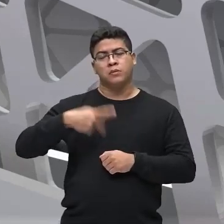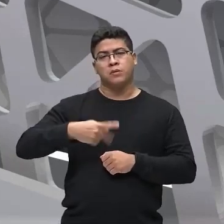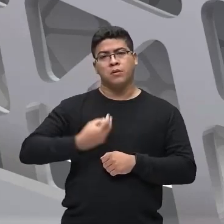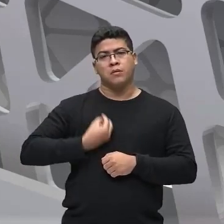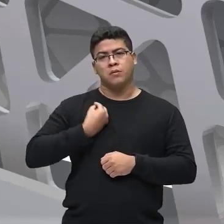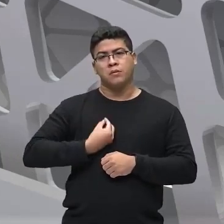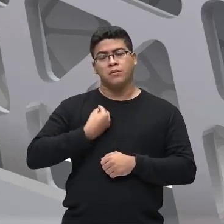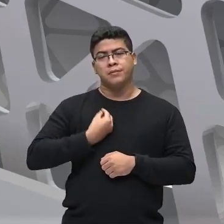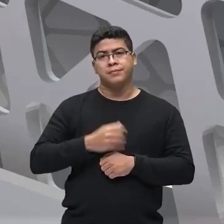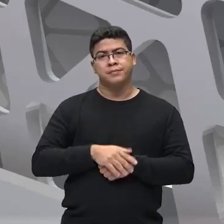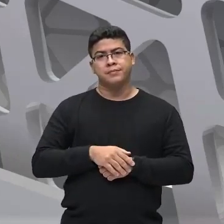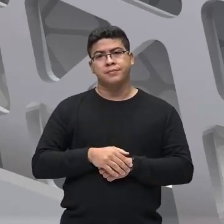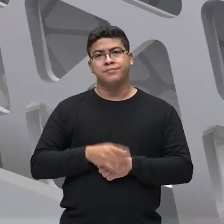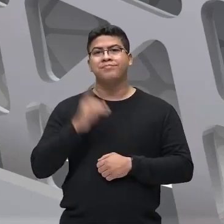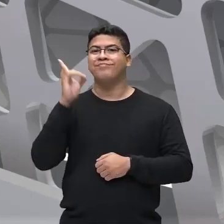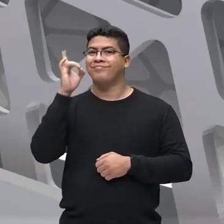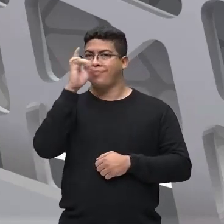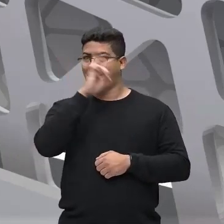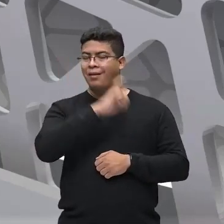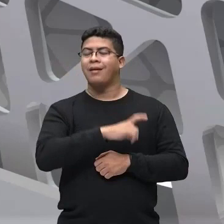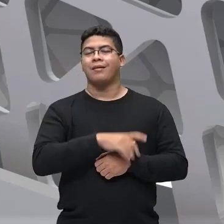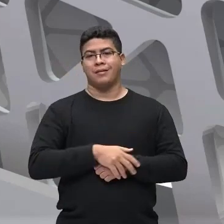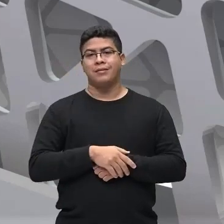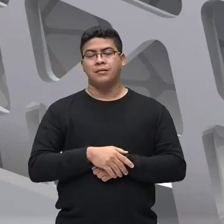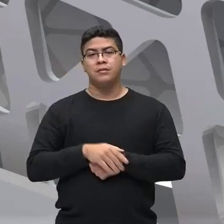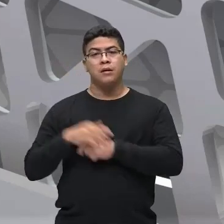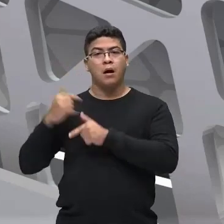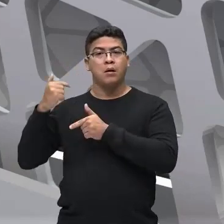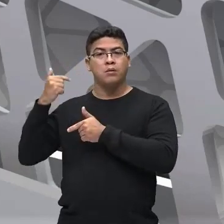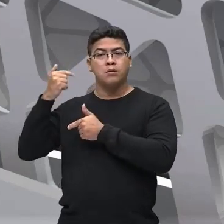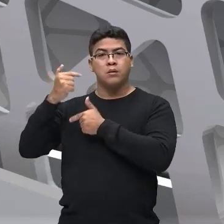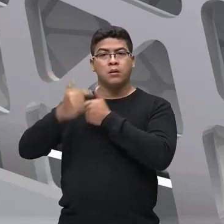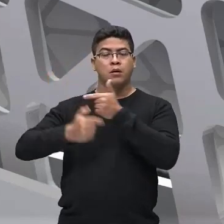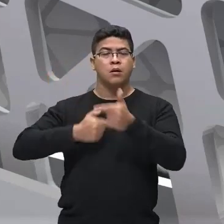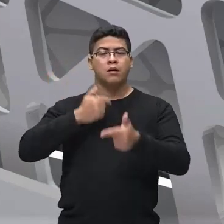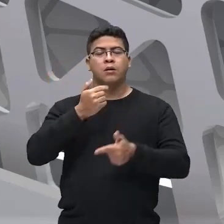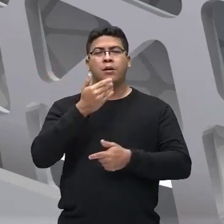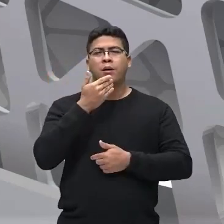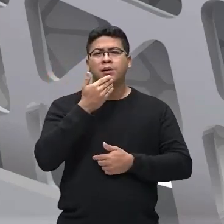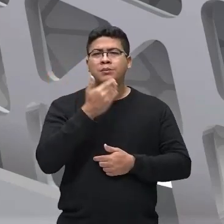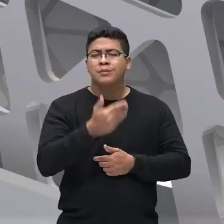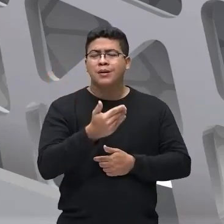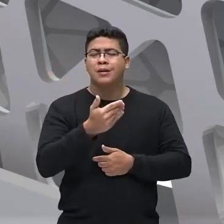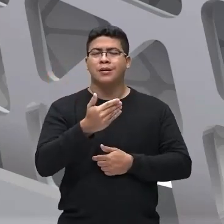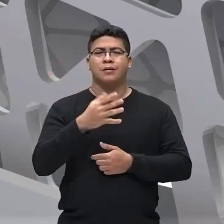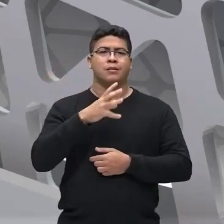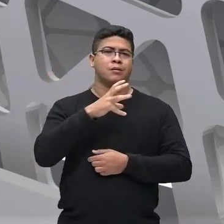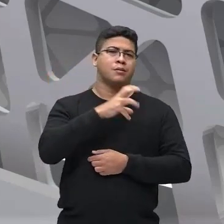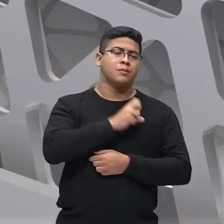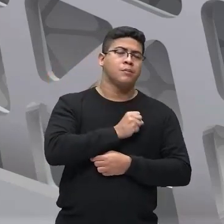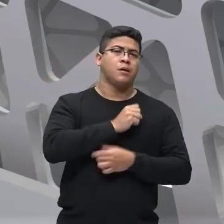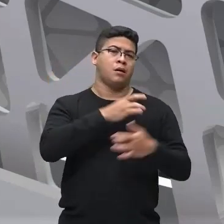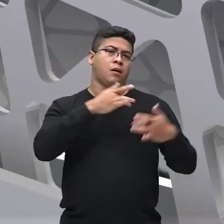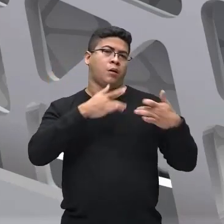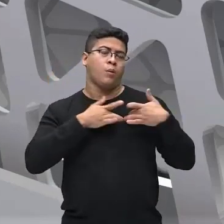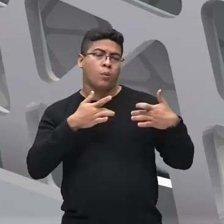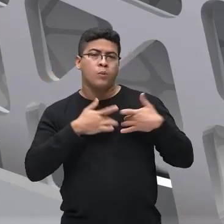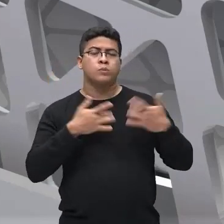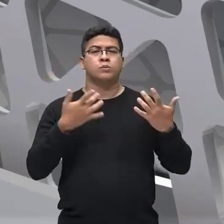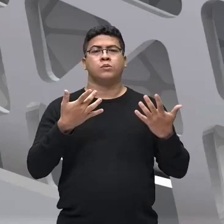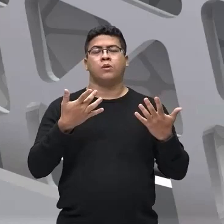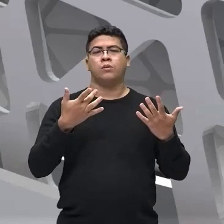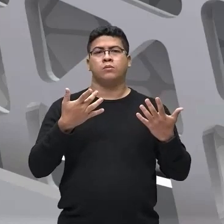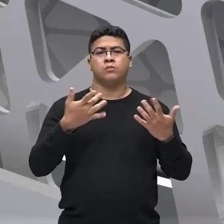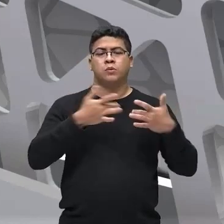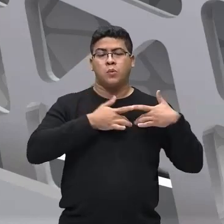Aplicar aquilo que a nossa tradição religiosa nos pede, o amor, a solidariedade, a